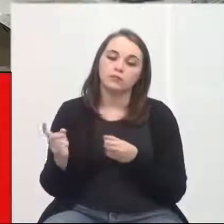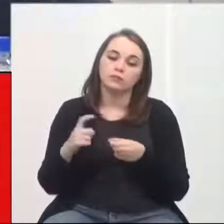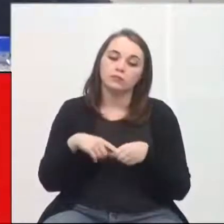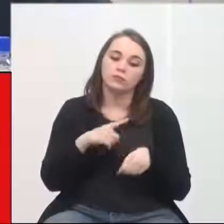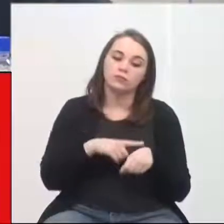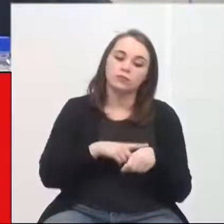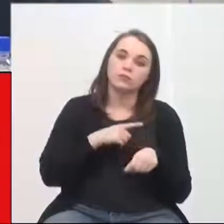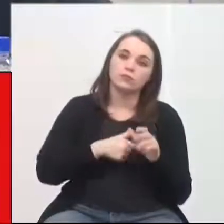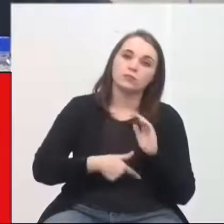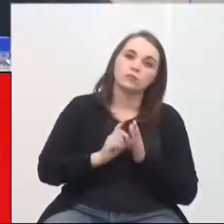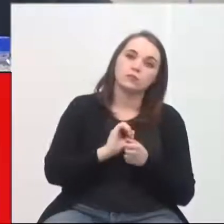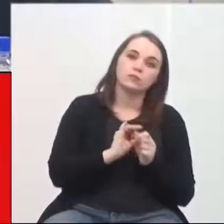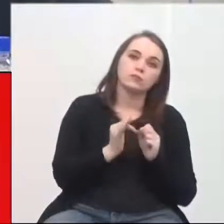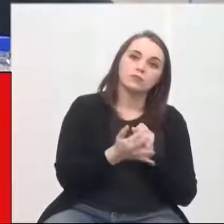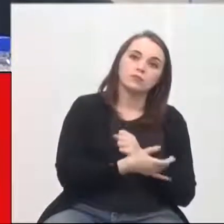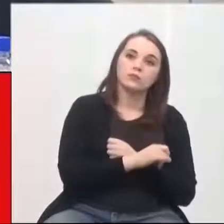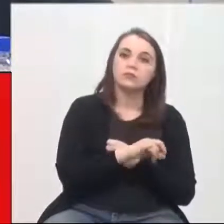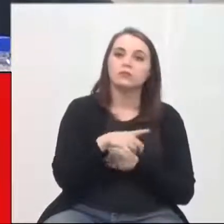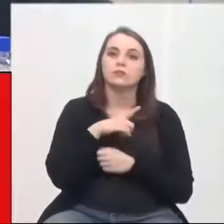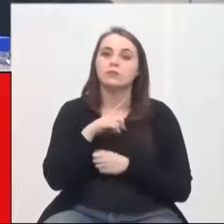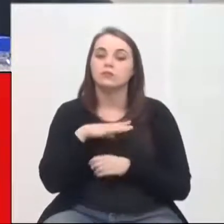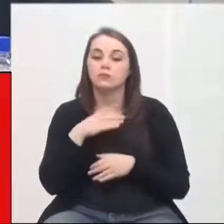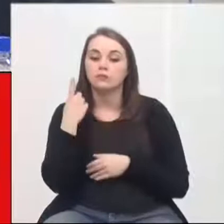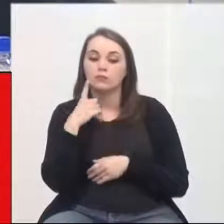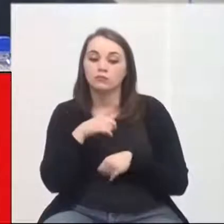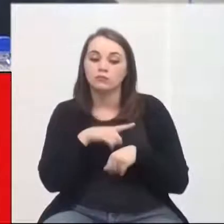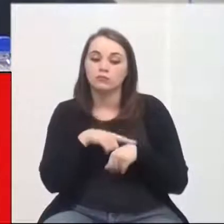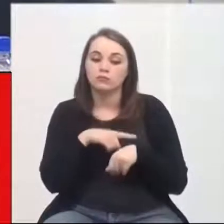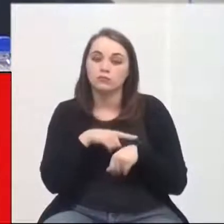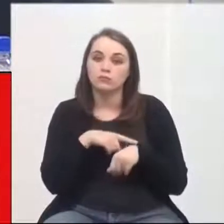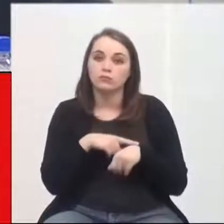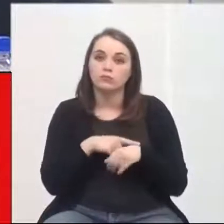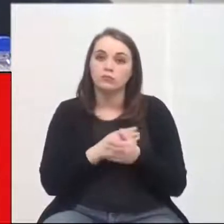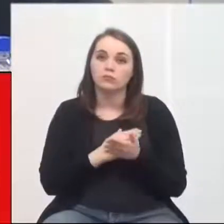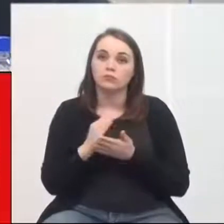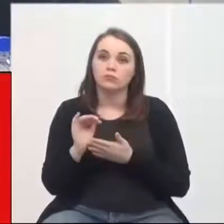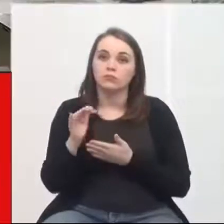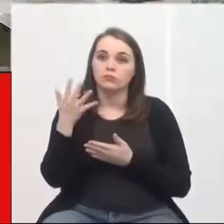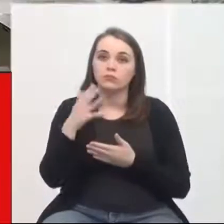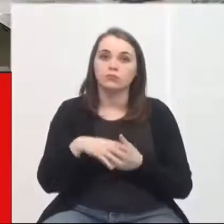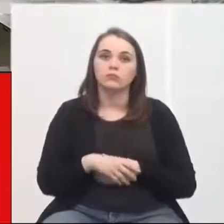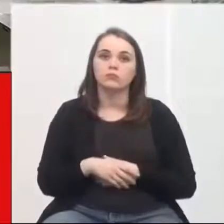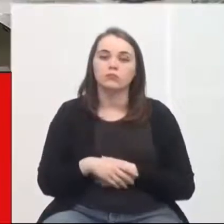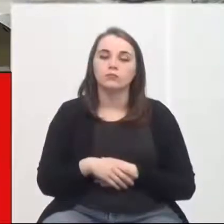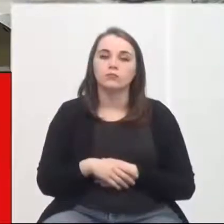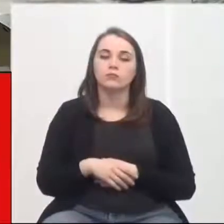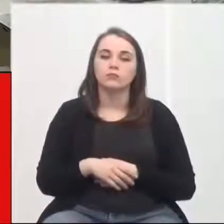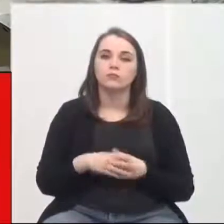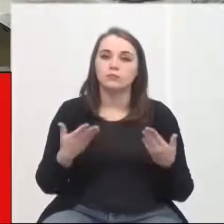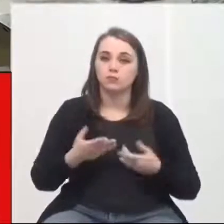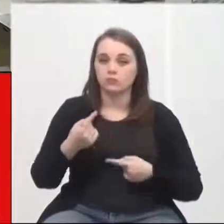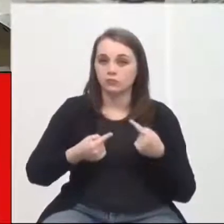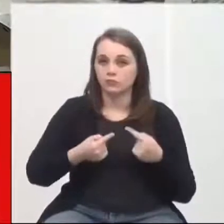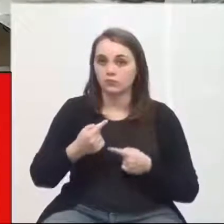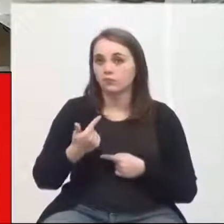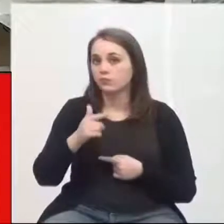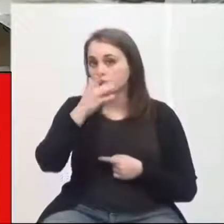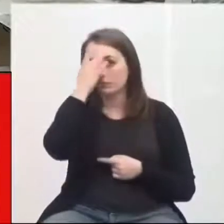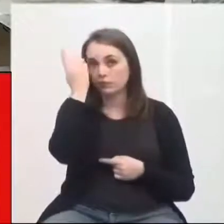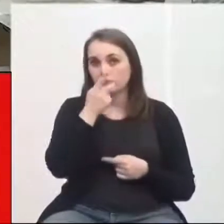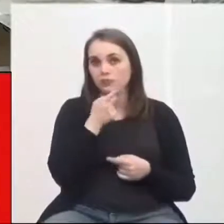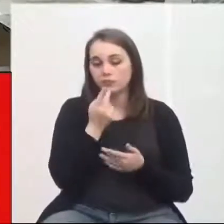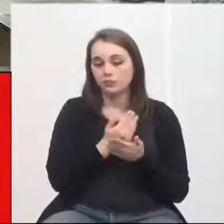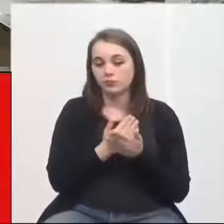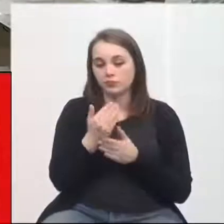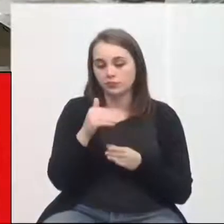positivo, quais serão esses novos horários e qual a data prevista para a implantação? O requerimento está em discussão. Não havendo quem queira